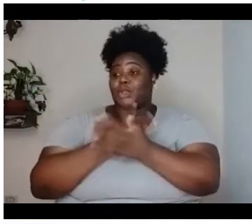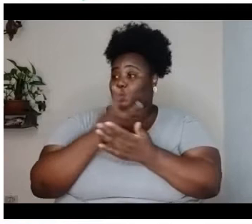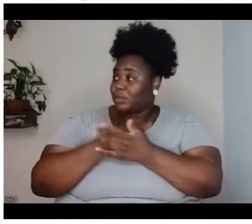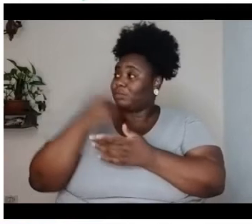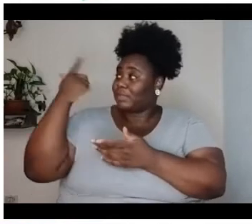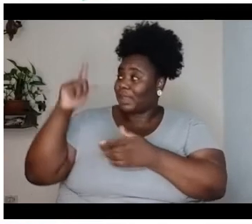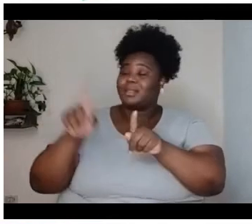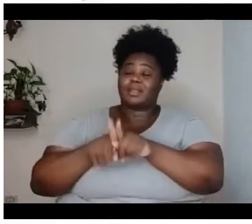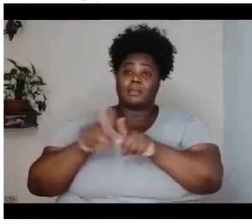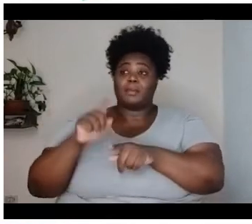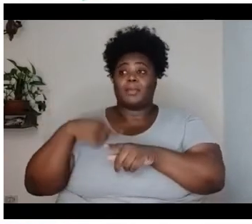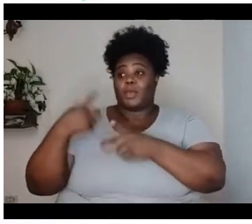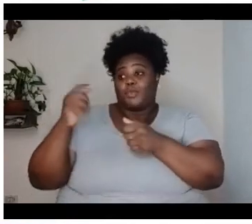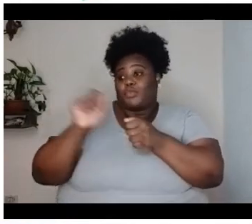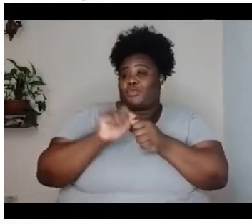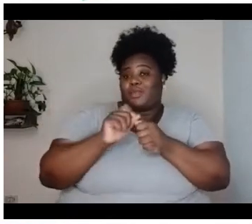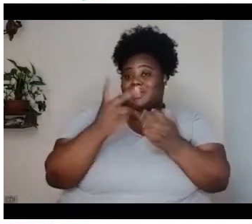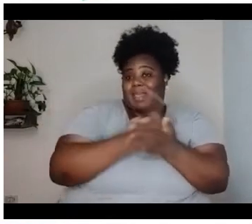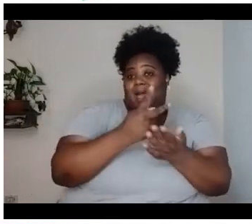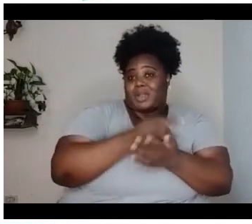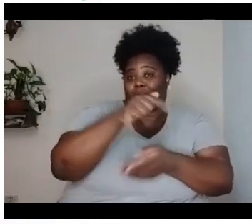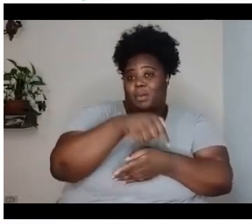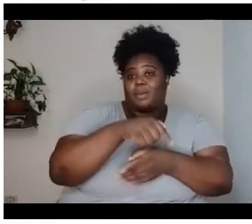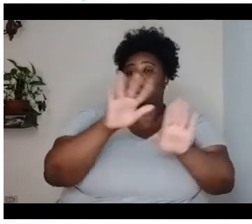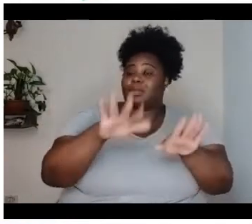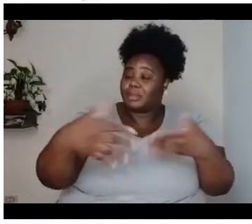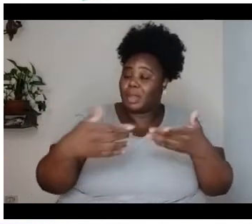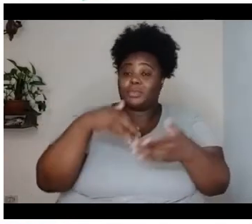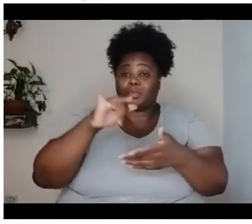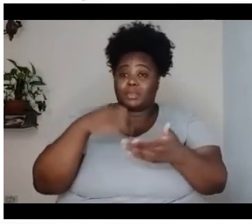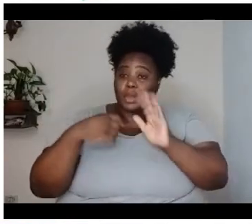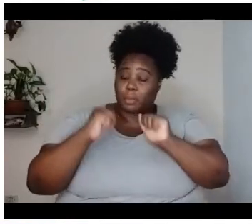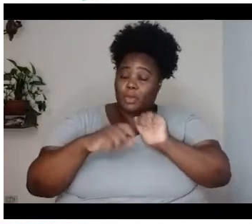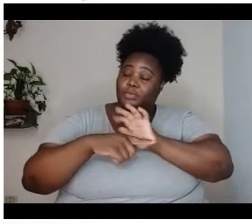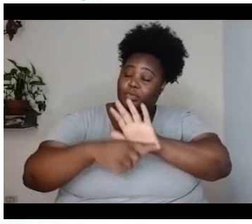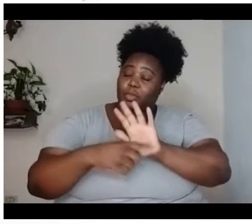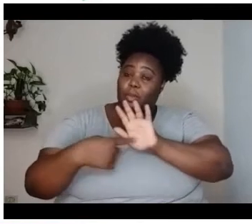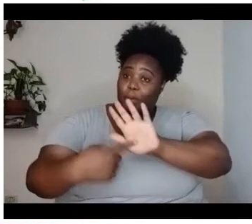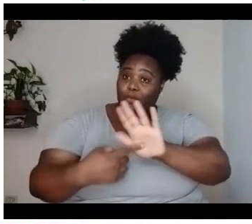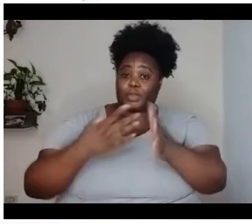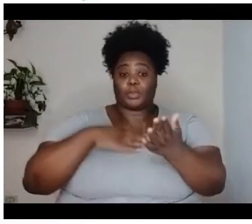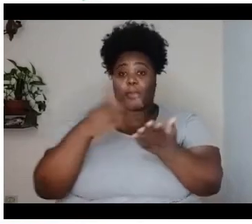não ter cometido tantos como eu cometi. Então, o que eu posso ajudar mostrando os meus, eu ajudo.